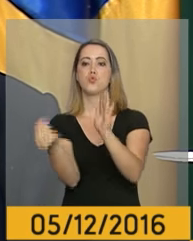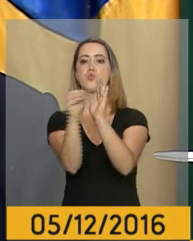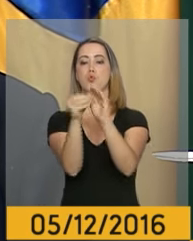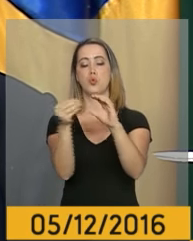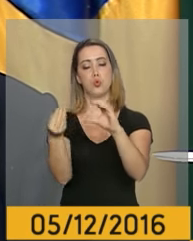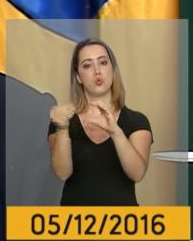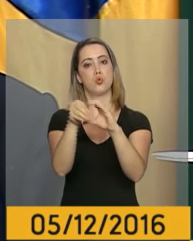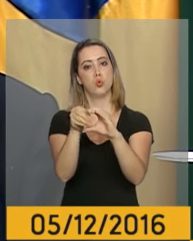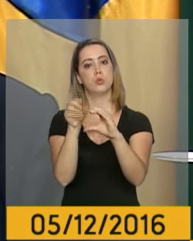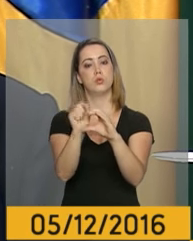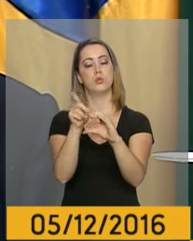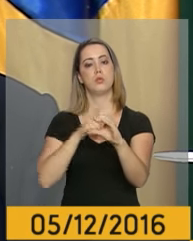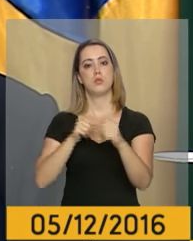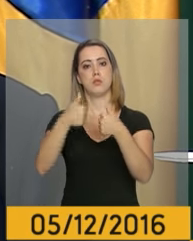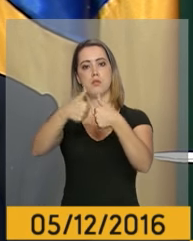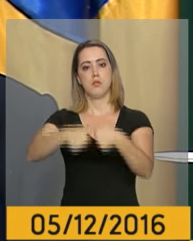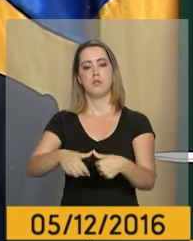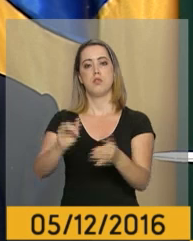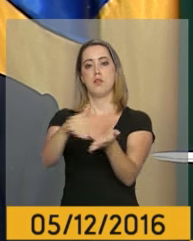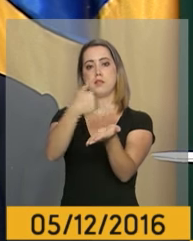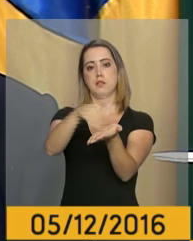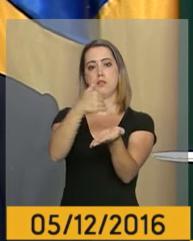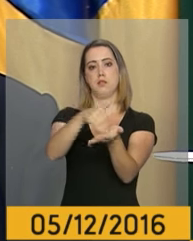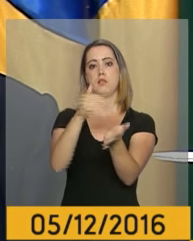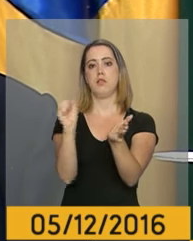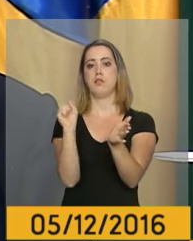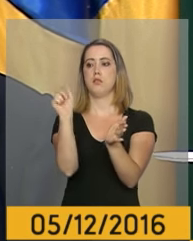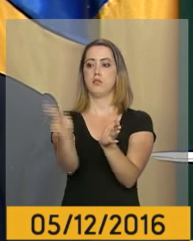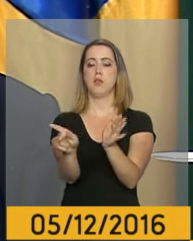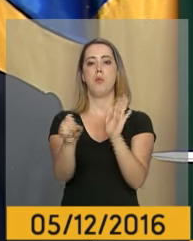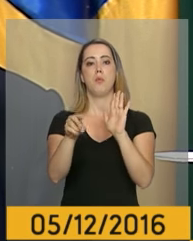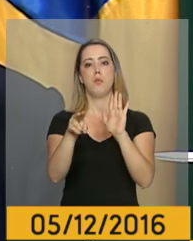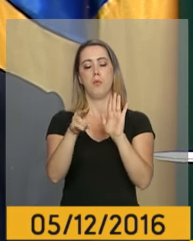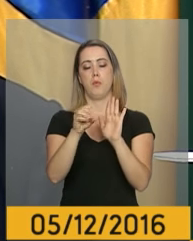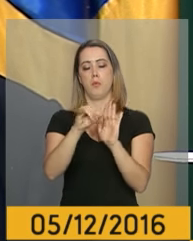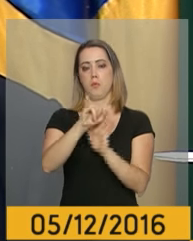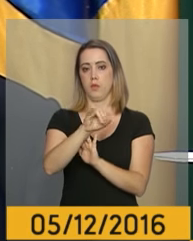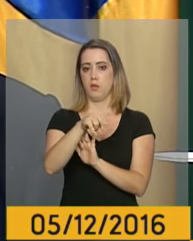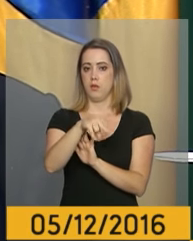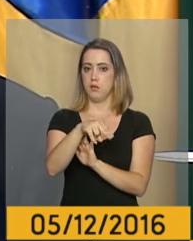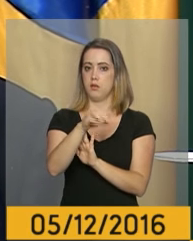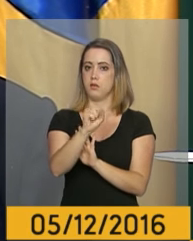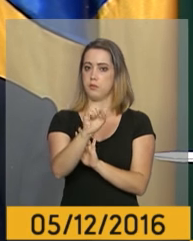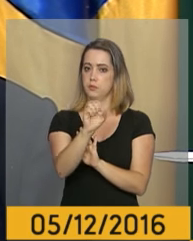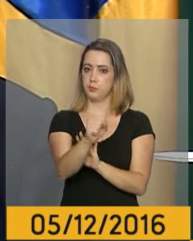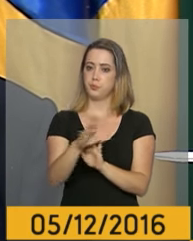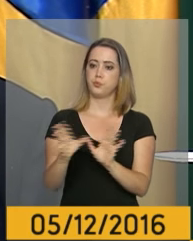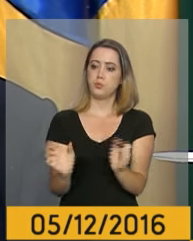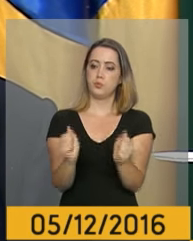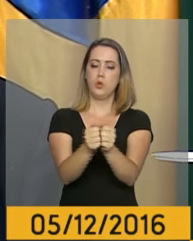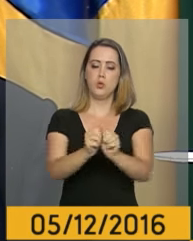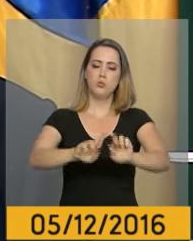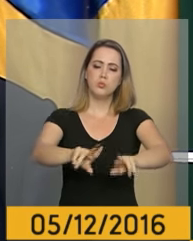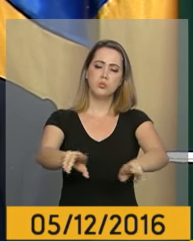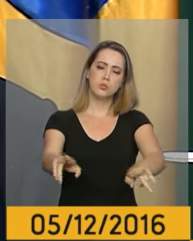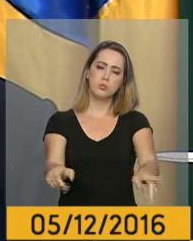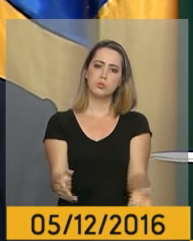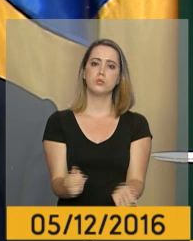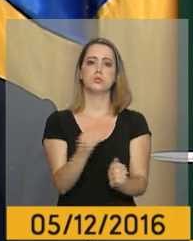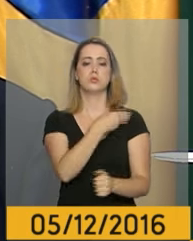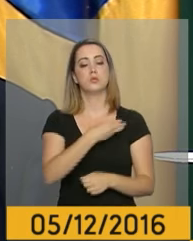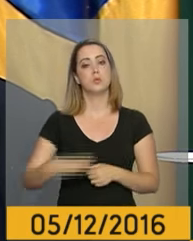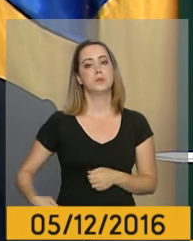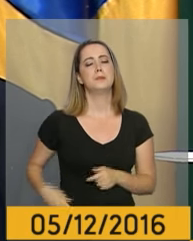Dr. Marcelo Caetano, que ao longo do tempo, juntamente com o ministro Padilha, com o ministro Diogo, eh